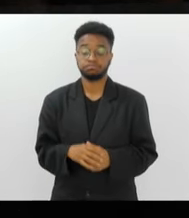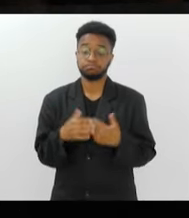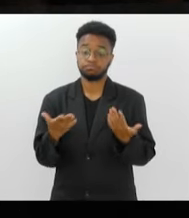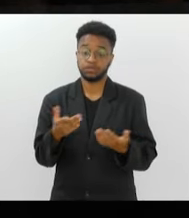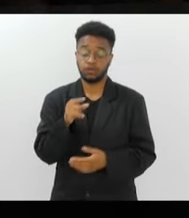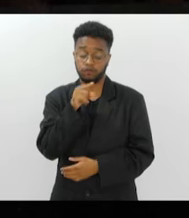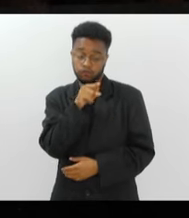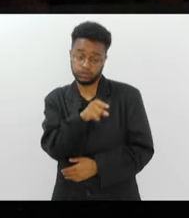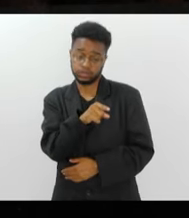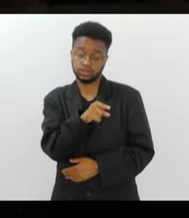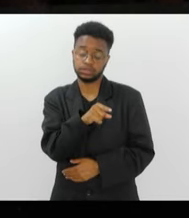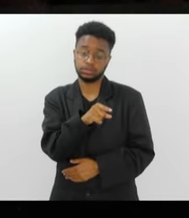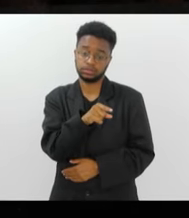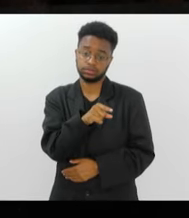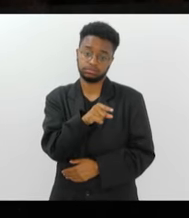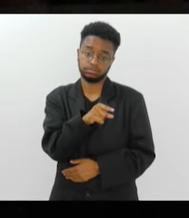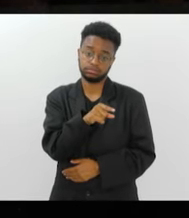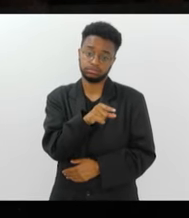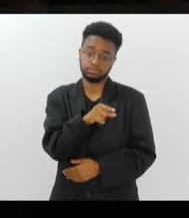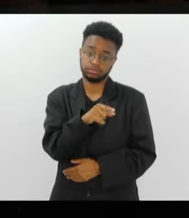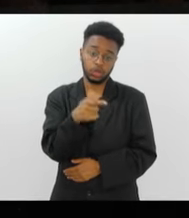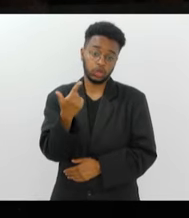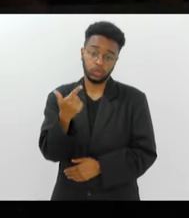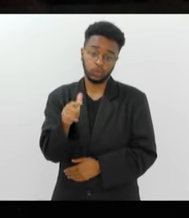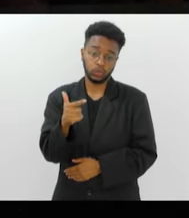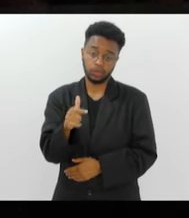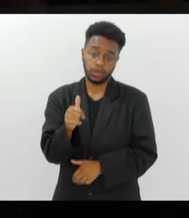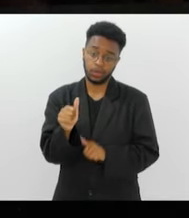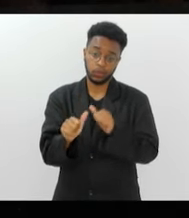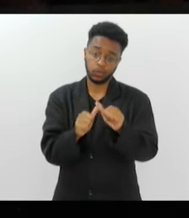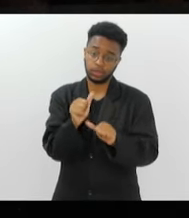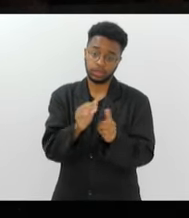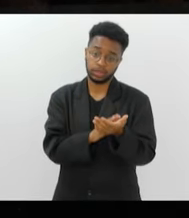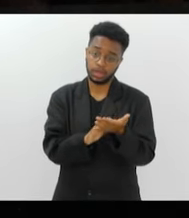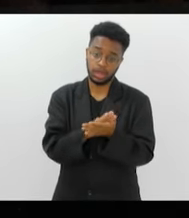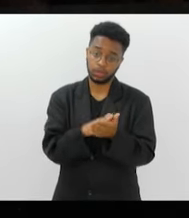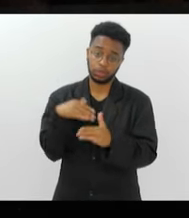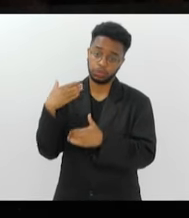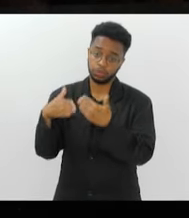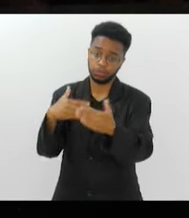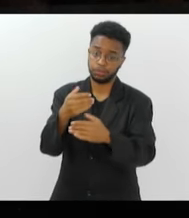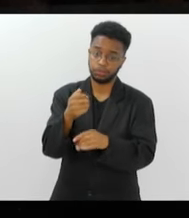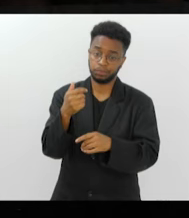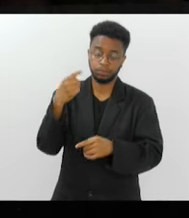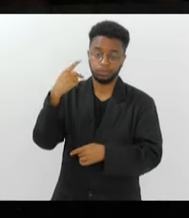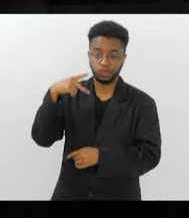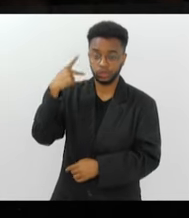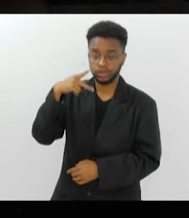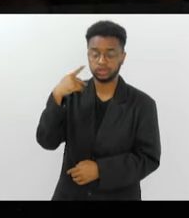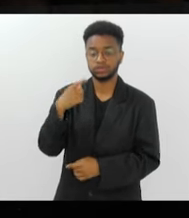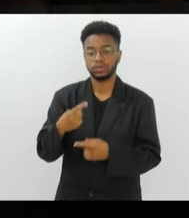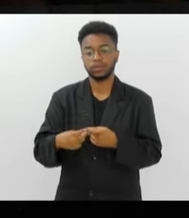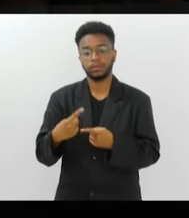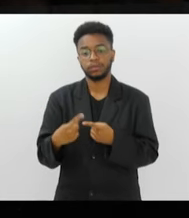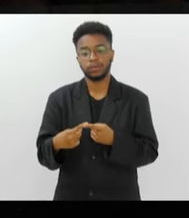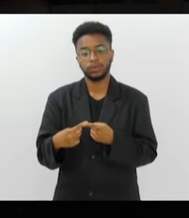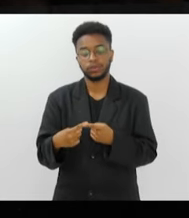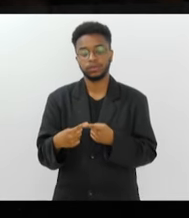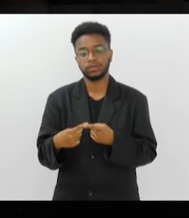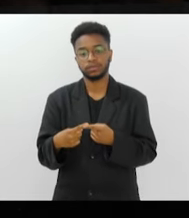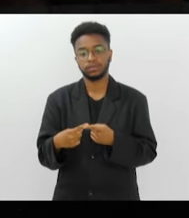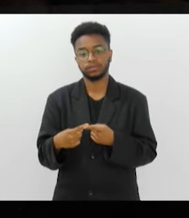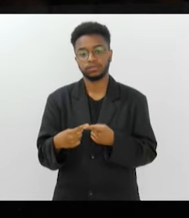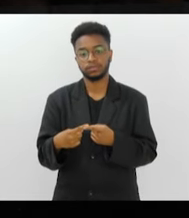praticamente, não tem nenhuma renovação no processo político. Você